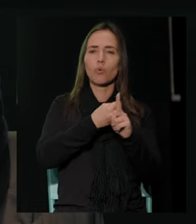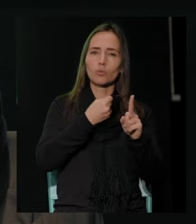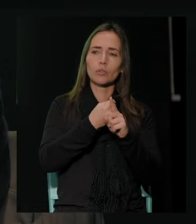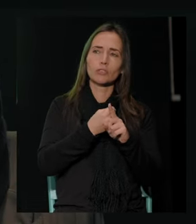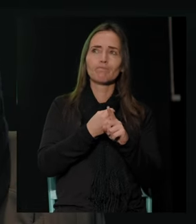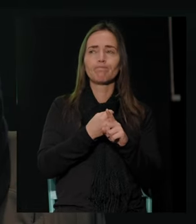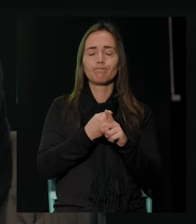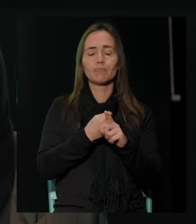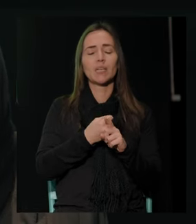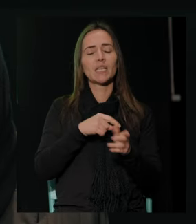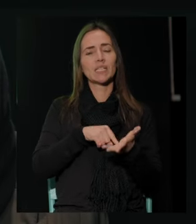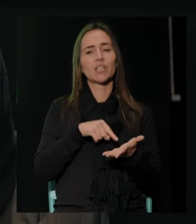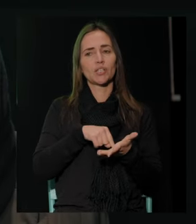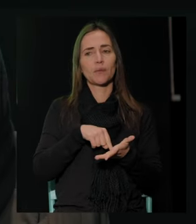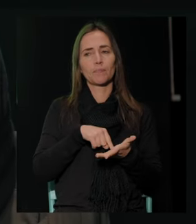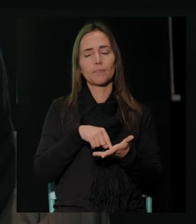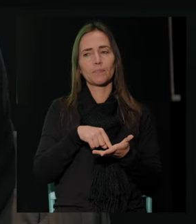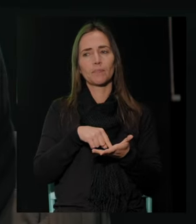que exigem muita...